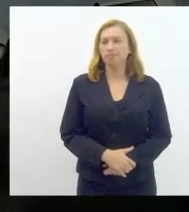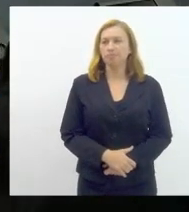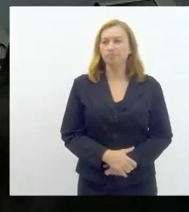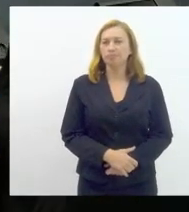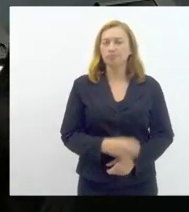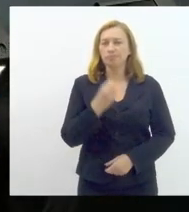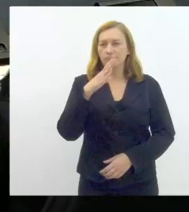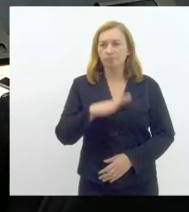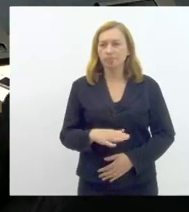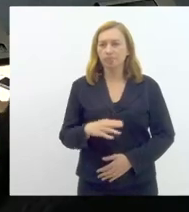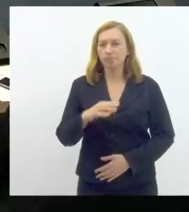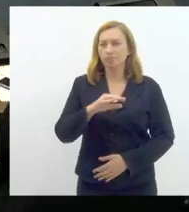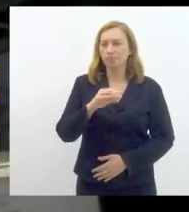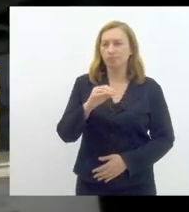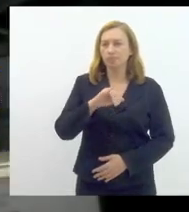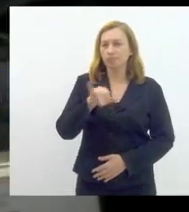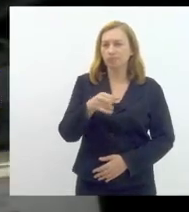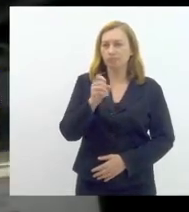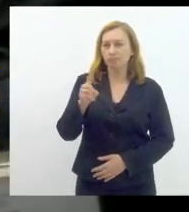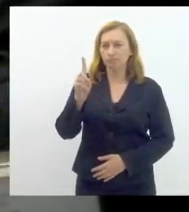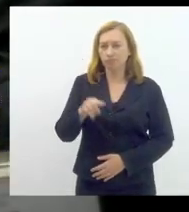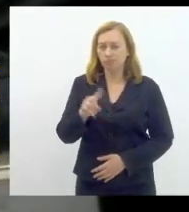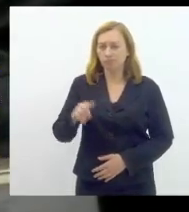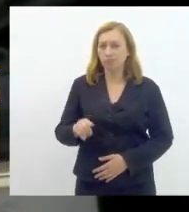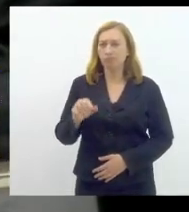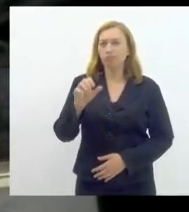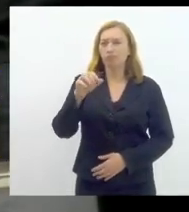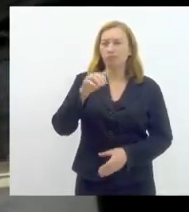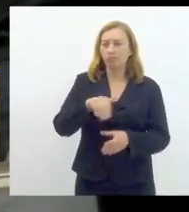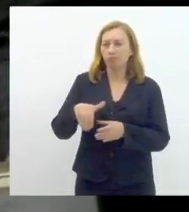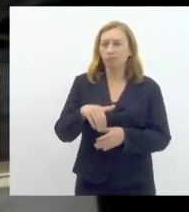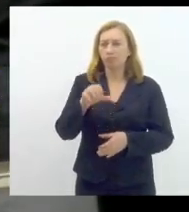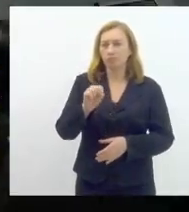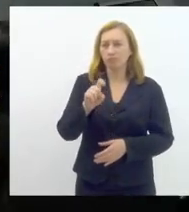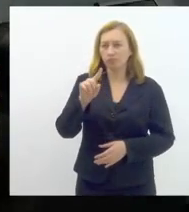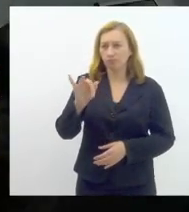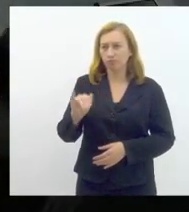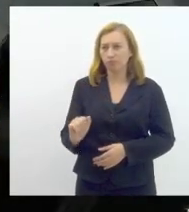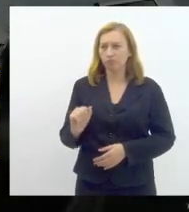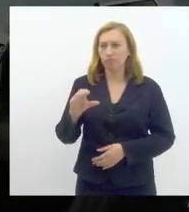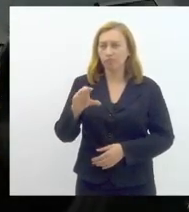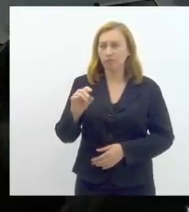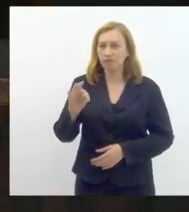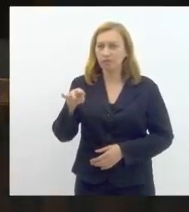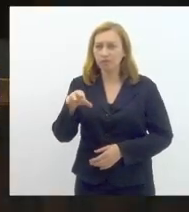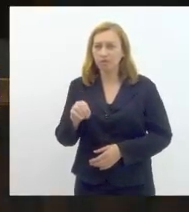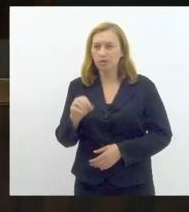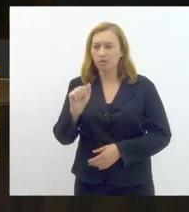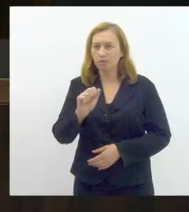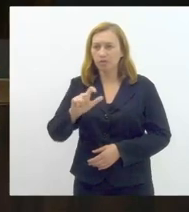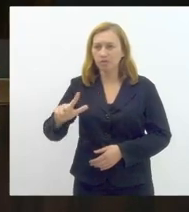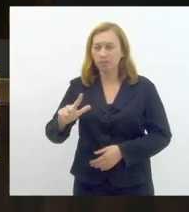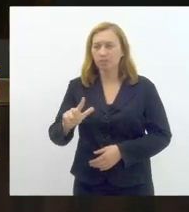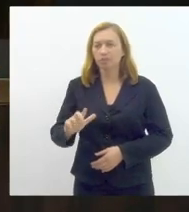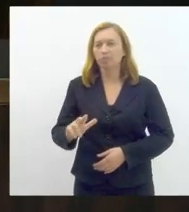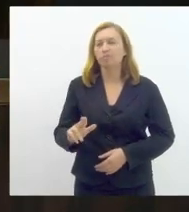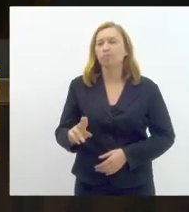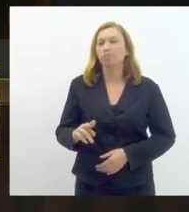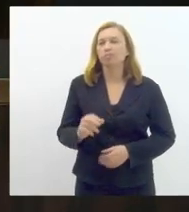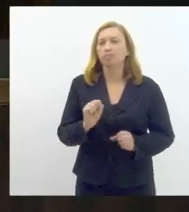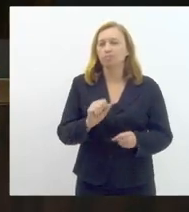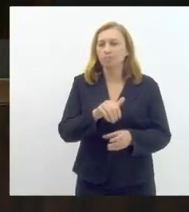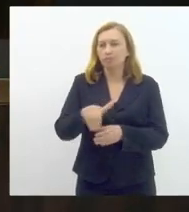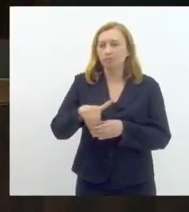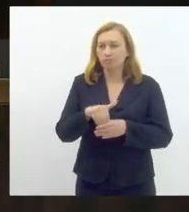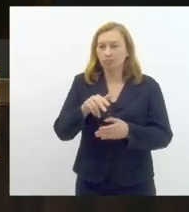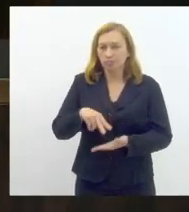Boa tarde, José Corrêa. Eu voto em Sofia, Casimiro de Abreu. Peço para que os parlamentares juvenis que estiverem votando, se puder ficar